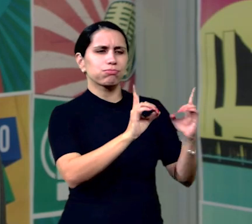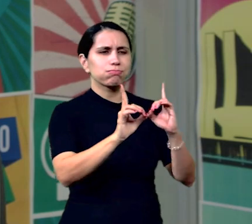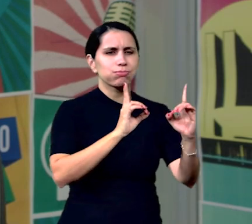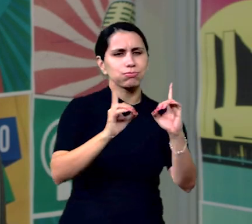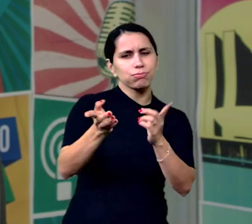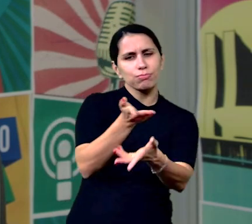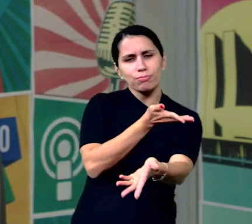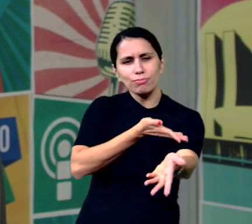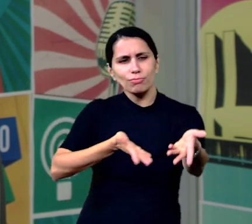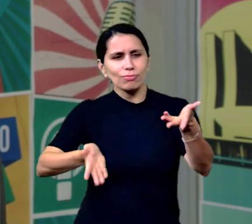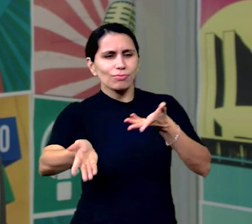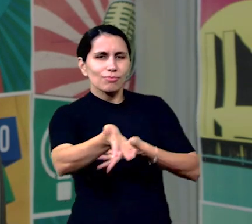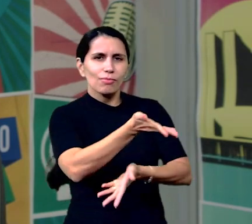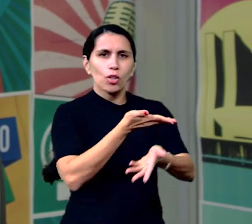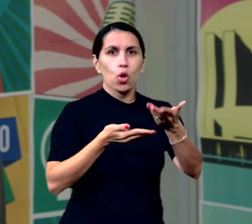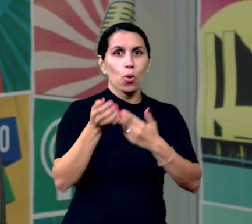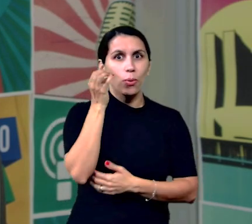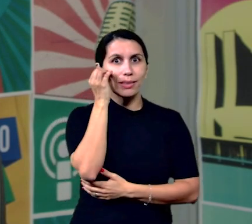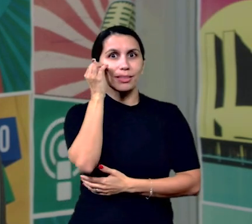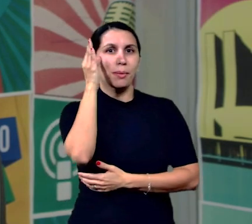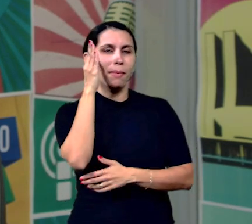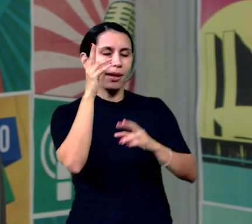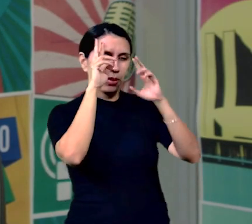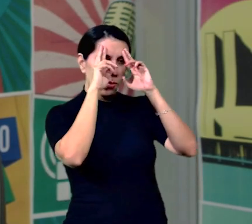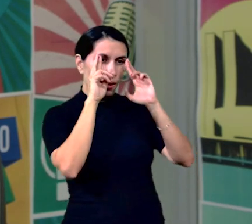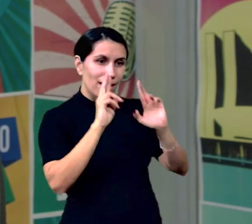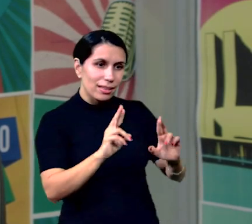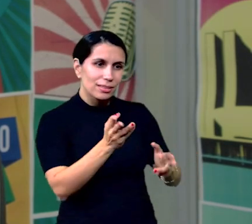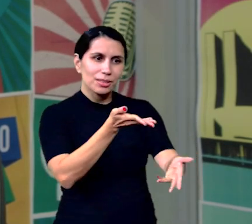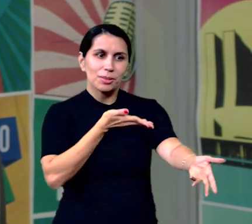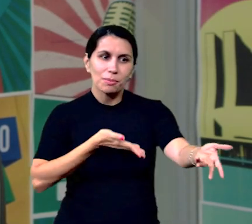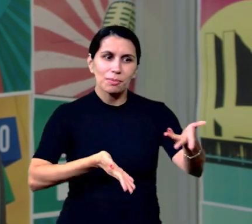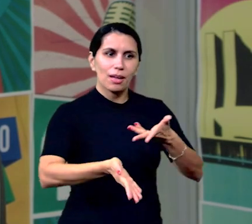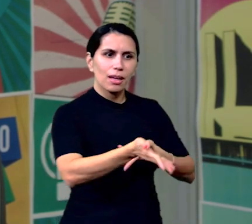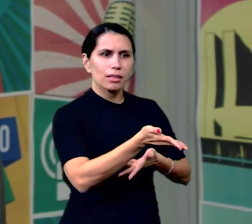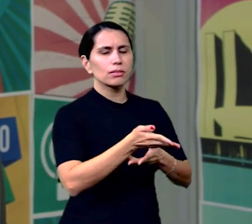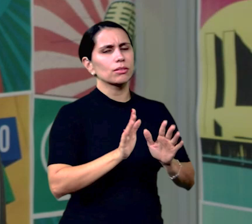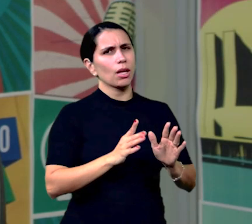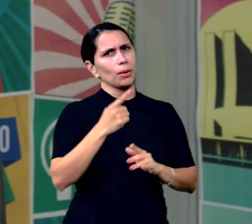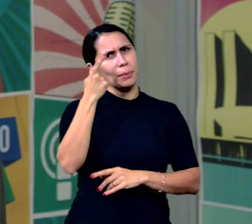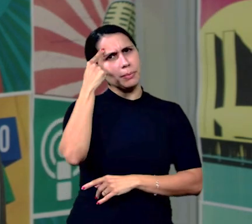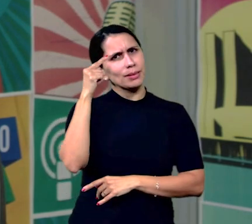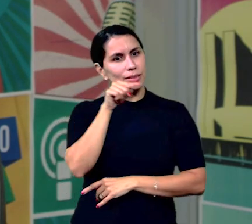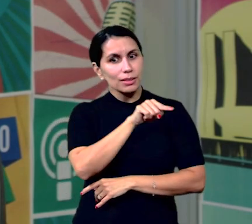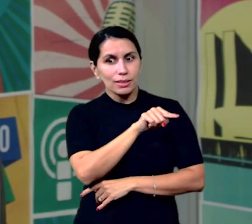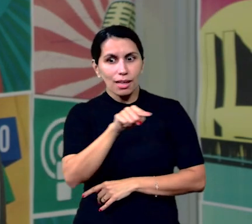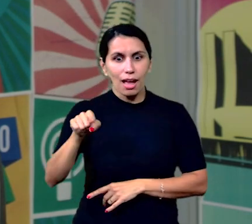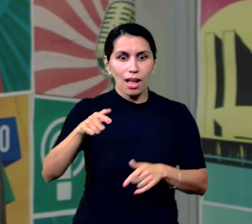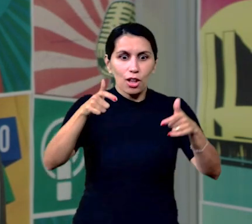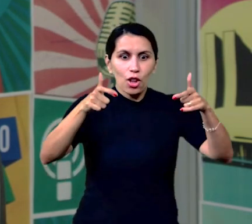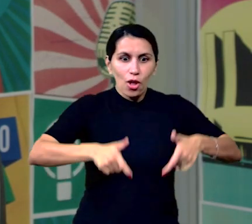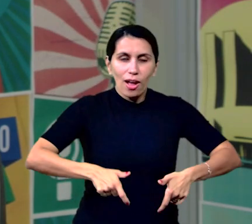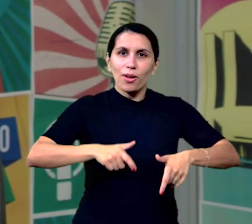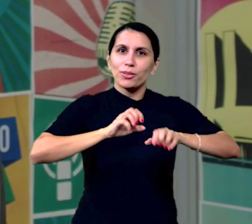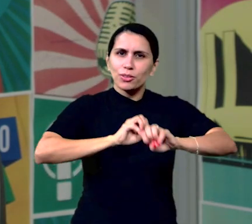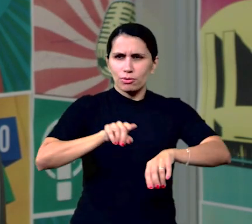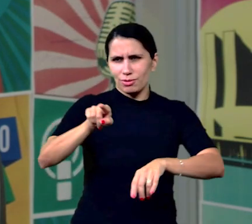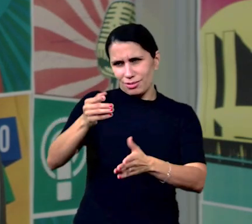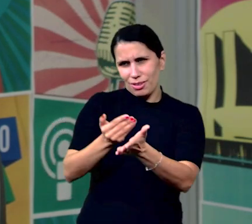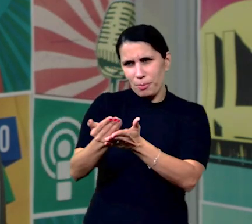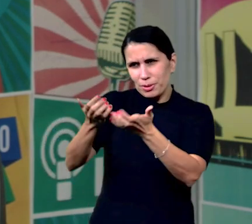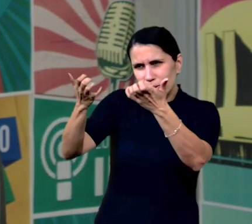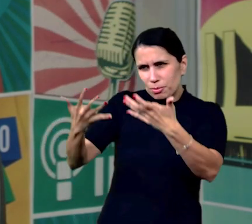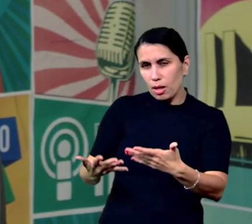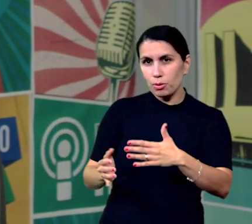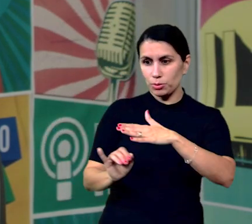promover o conhecimento, é promover o respeito. Eu acho que a gente tem que pensar que os espaços de educação, né, você começou abrindo aqui falando,